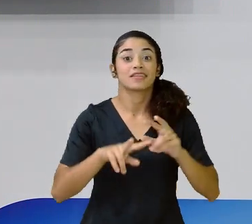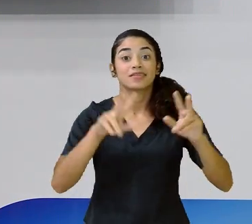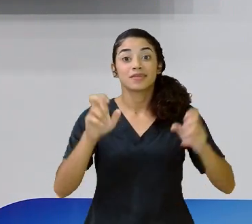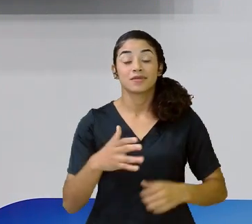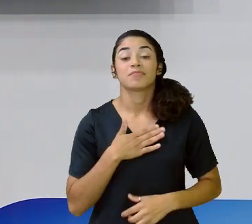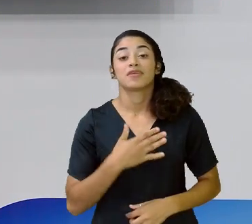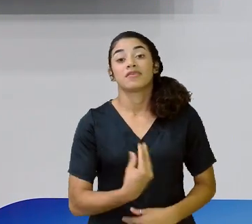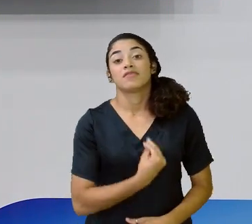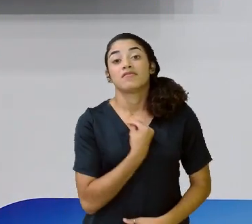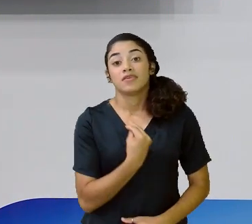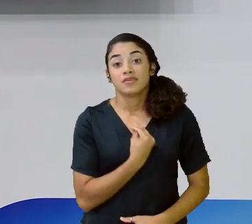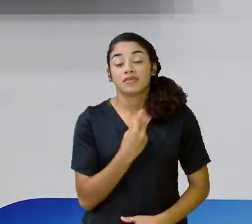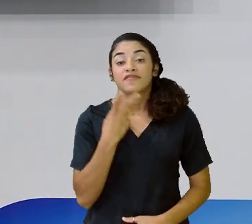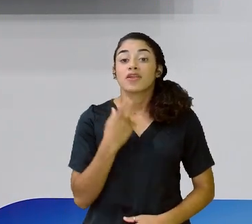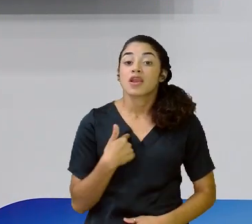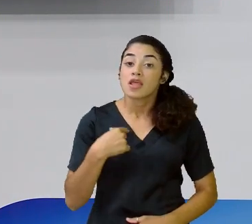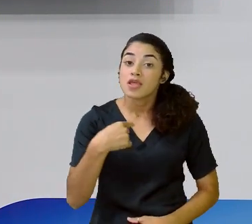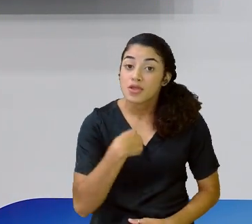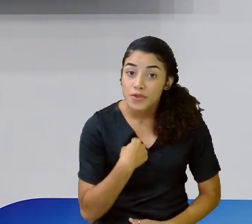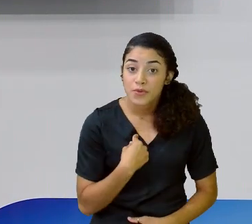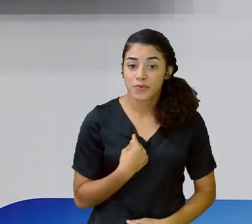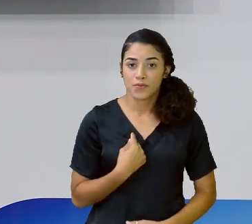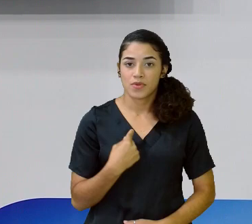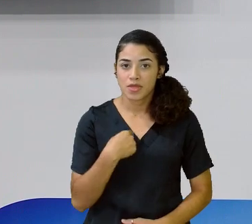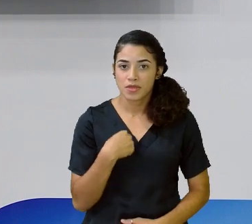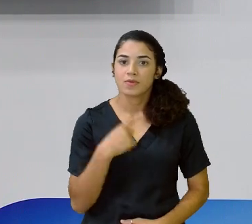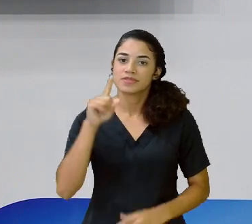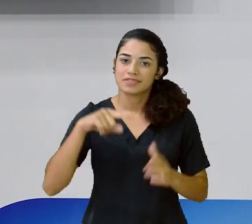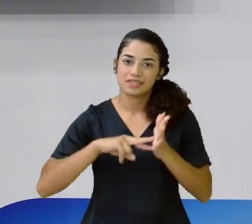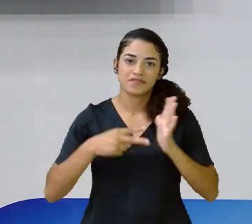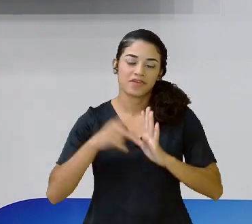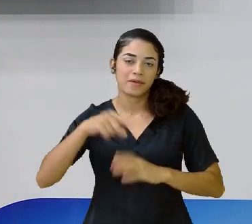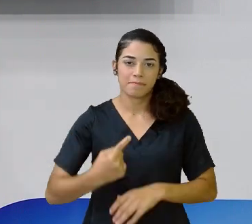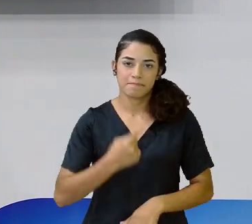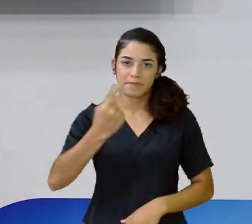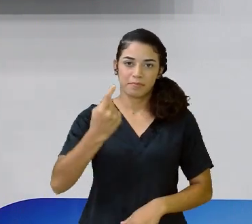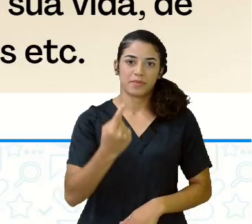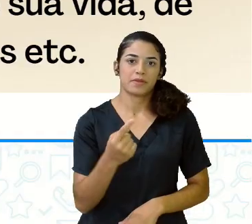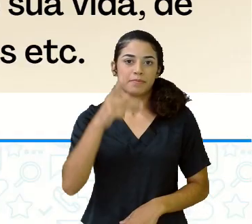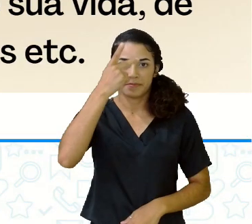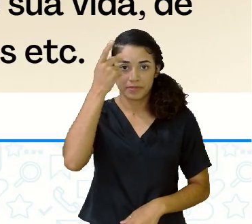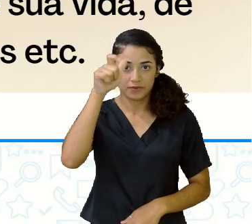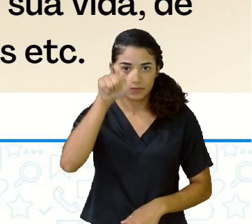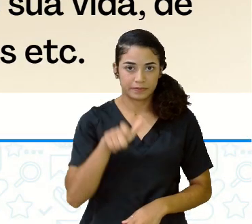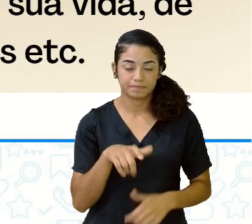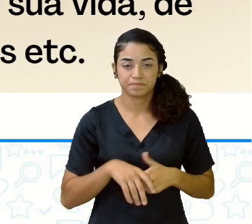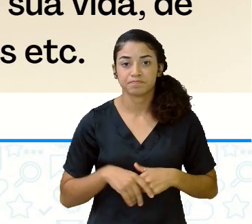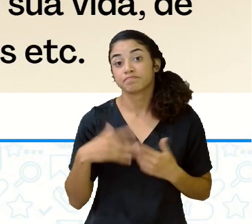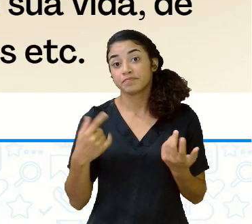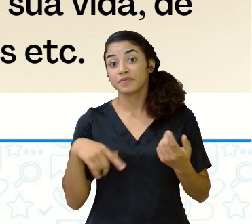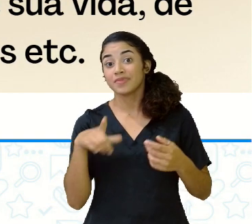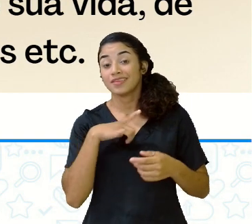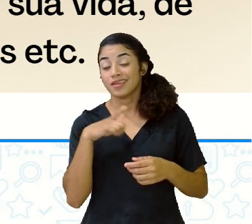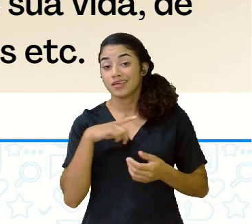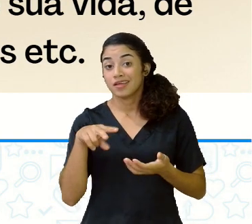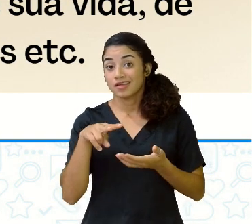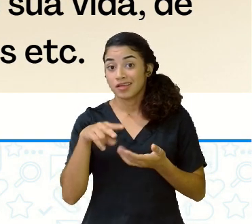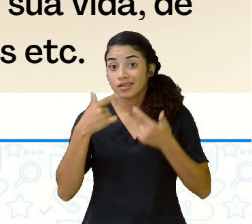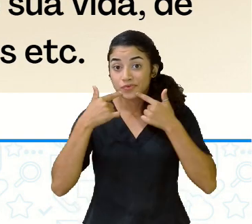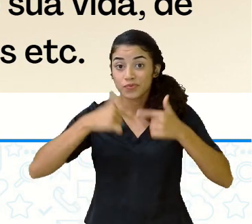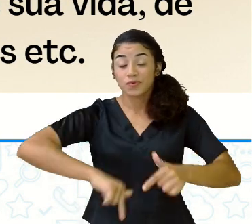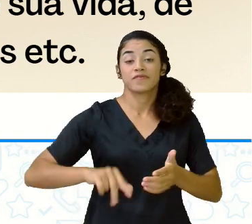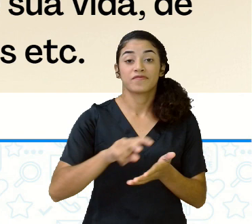eu tô falando o eu, primeira pessoa, tá certo? Olha só, além da linguagem verbal, a biografia